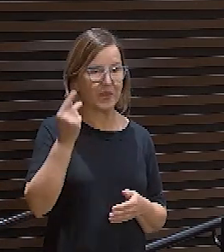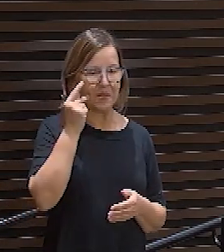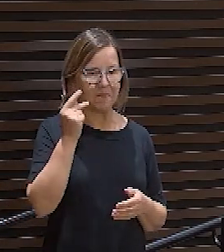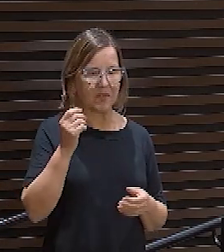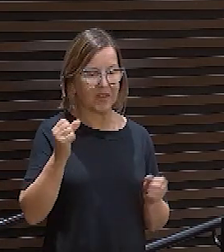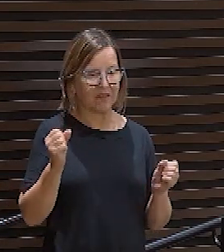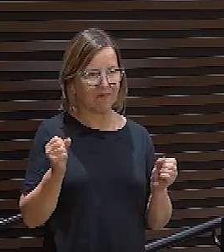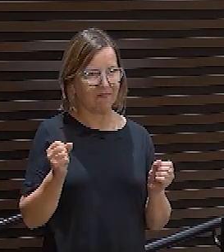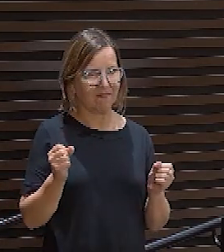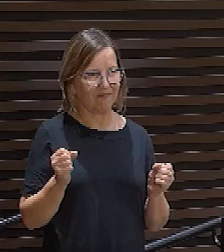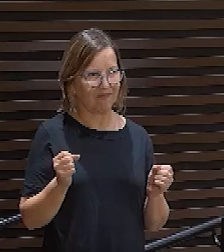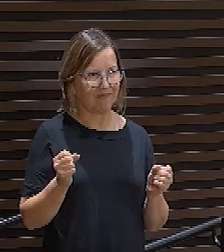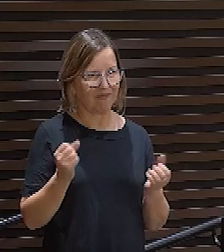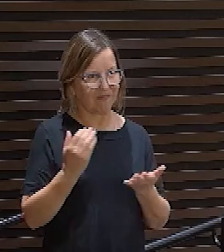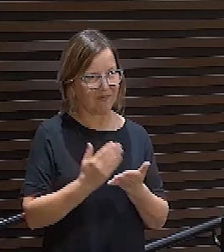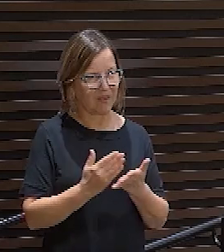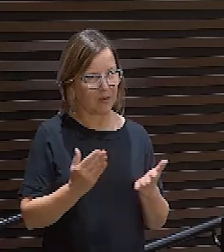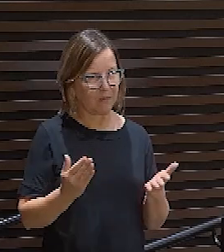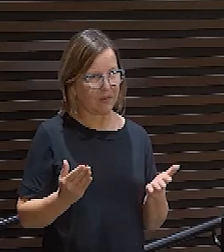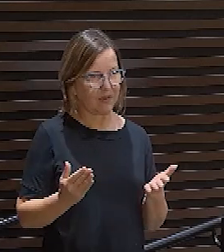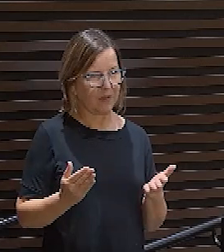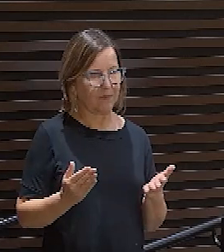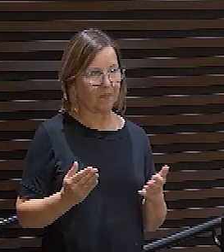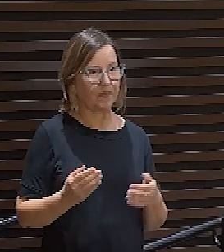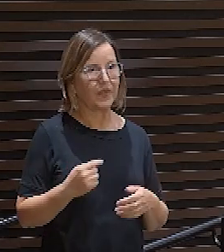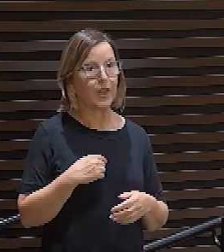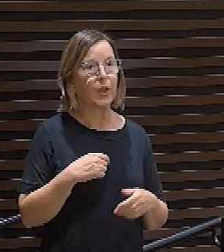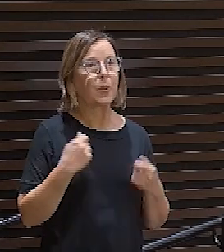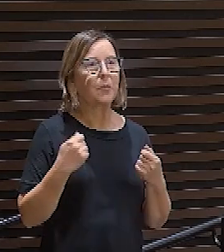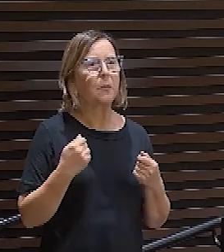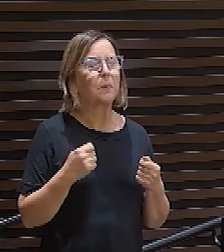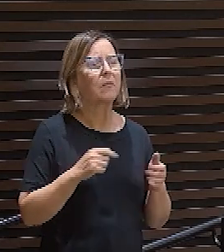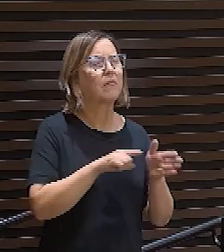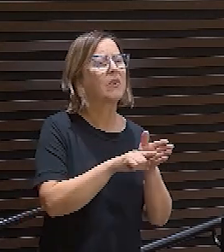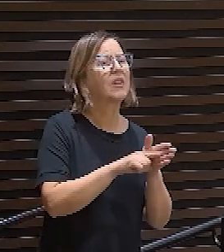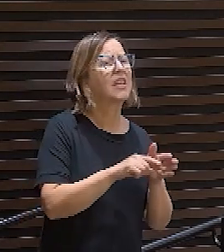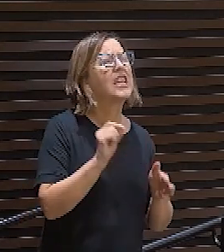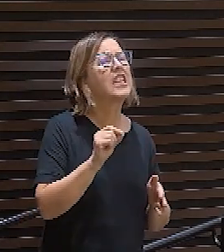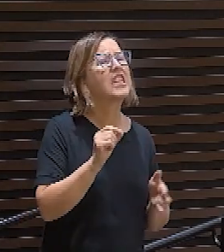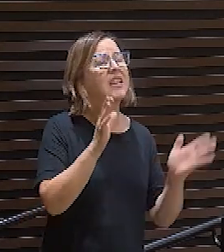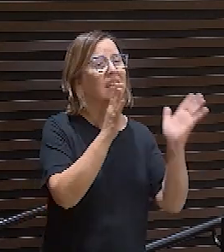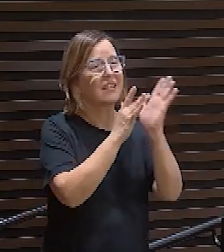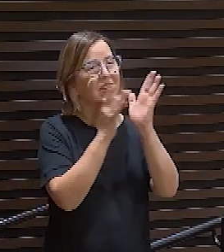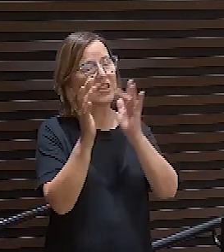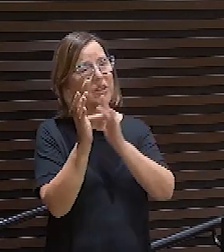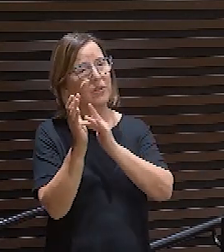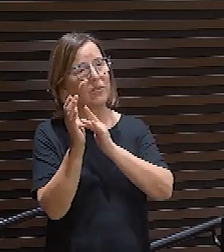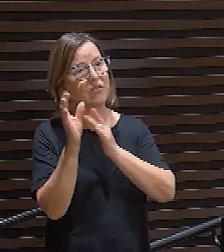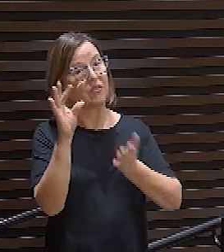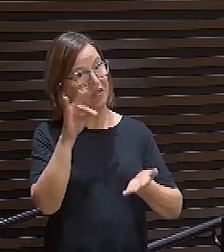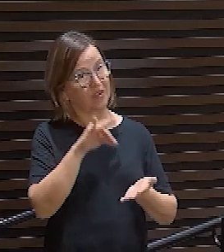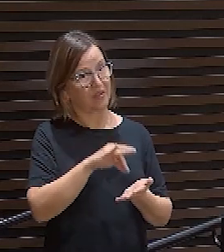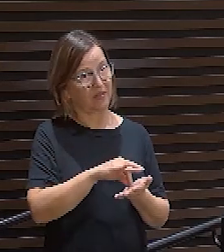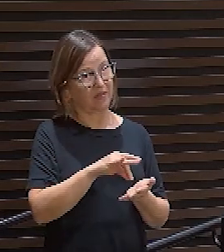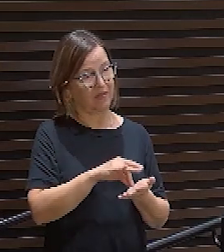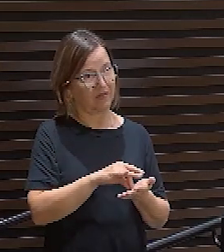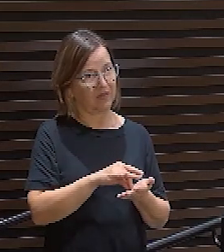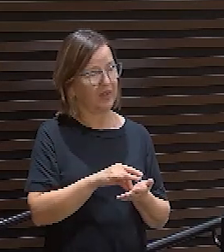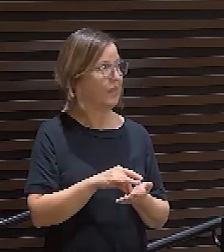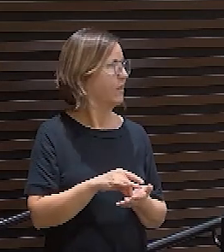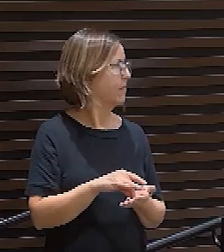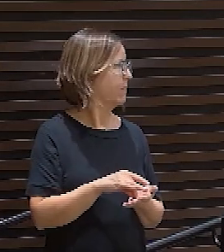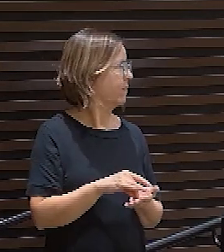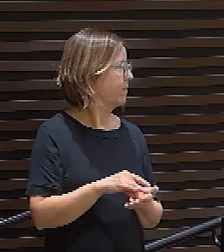eu comecei os 2 estudos fazendo uma pergunta: quem é Jesus? De fato, os 2